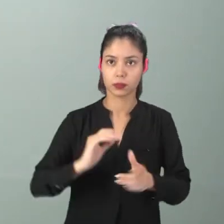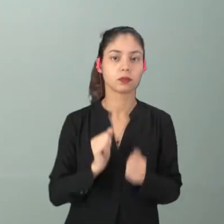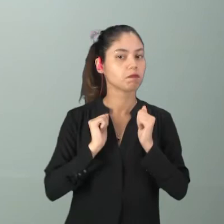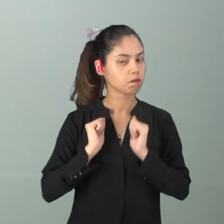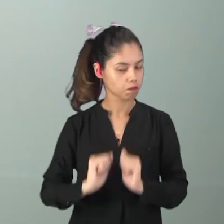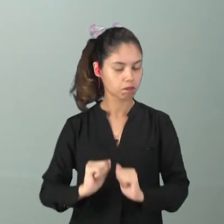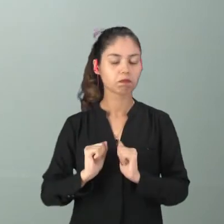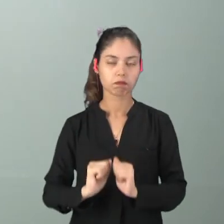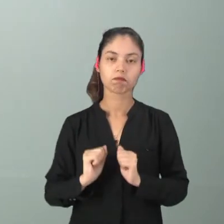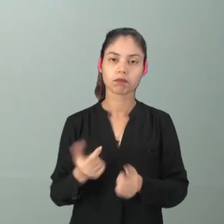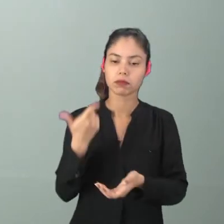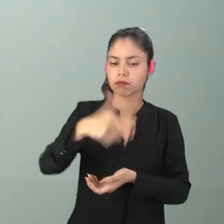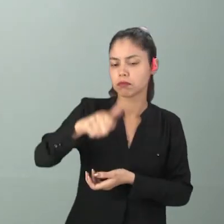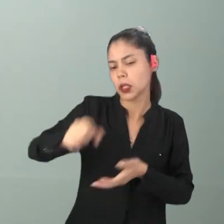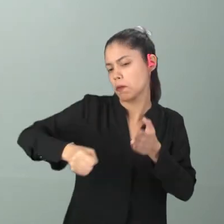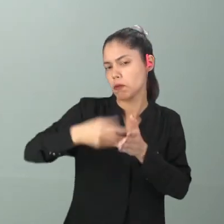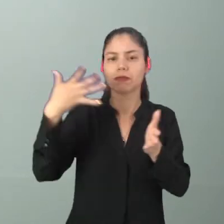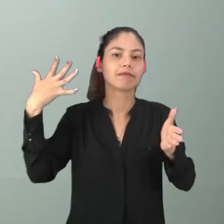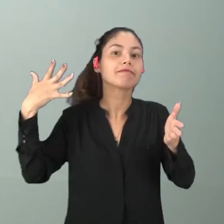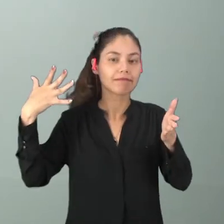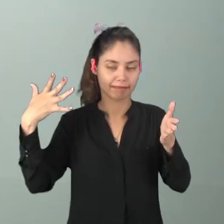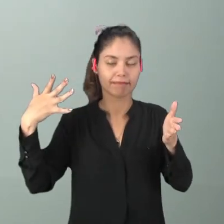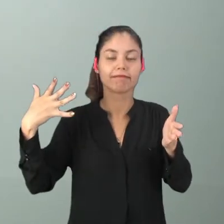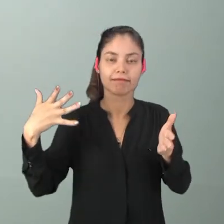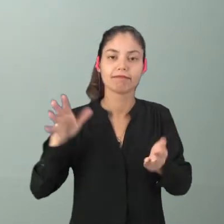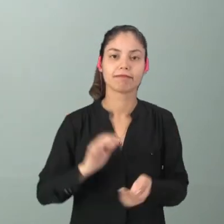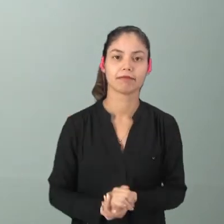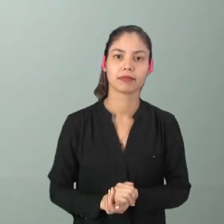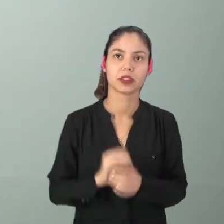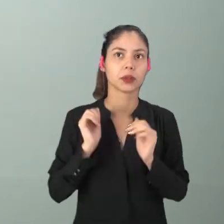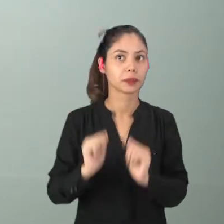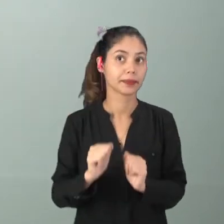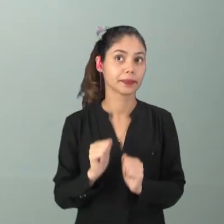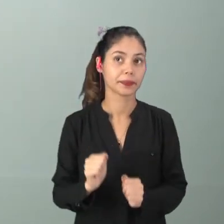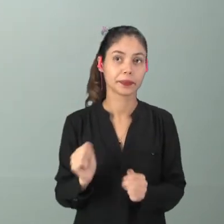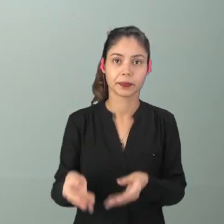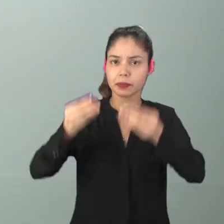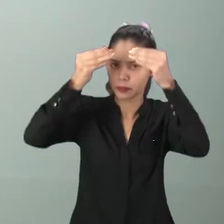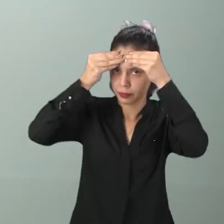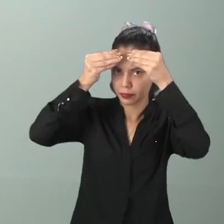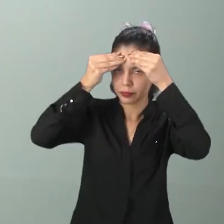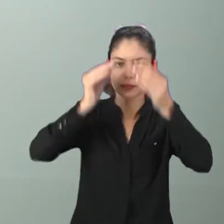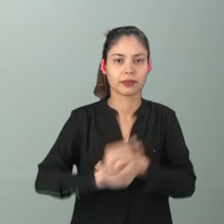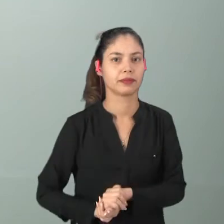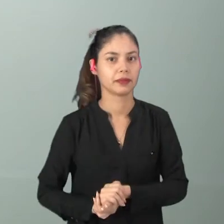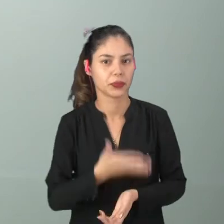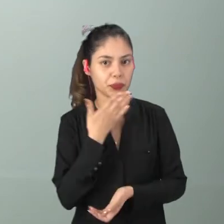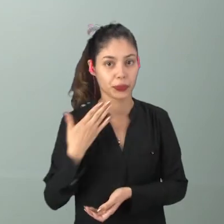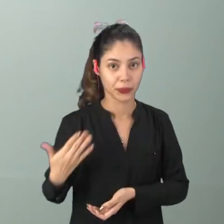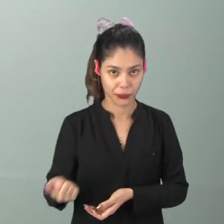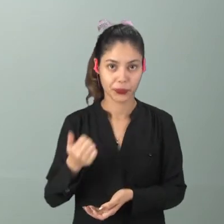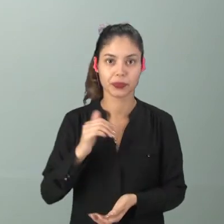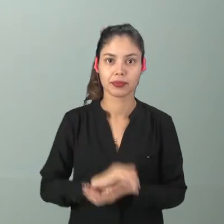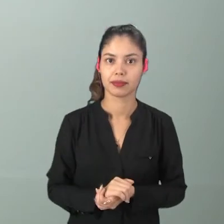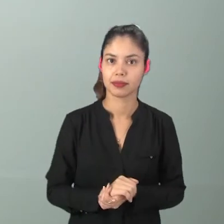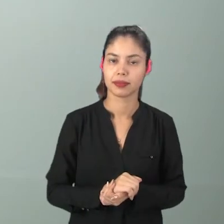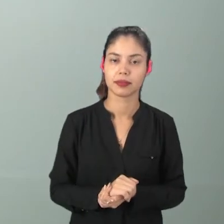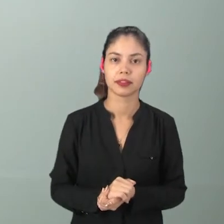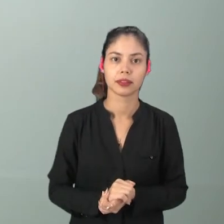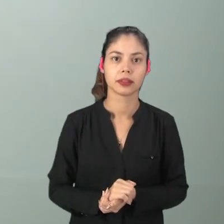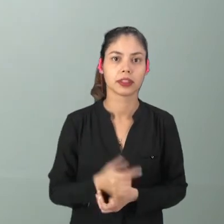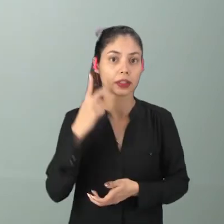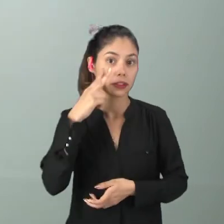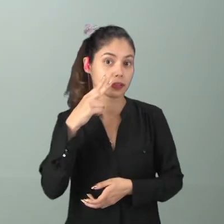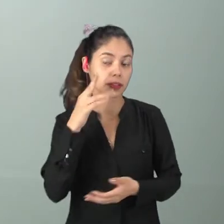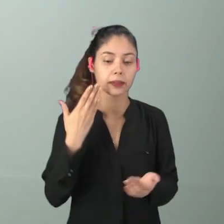vocês podem revisar quantas vezes vocês quiserem para poder fixar esses conteúdos com mais tranquilidade, tá? Para quem